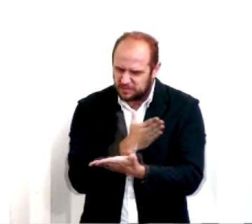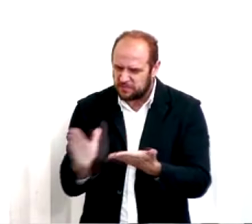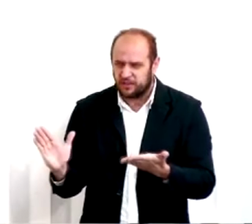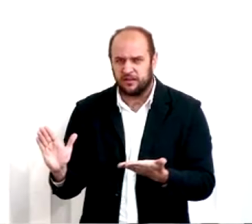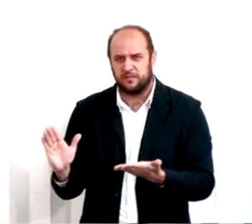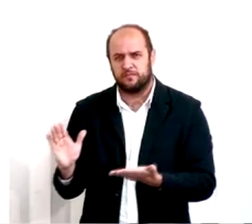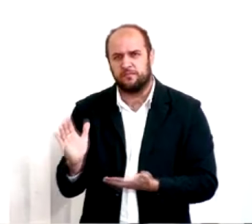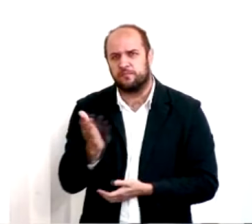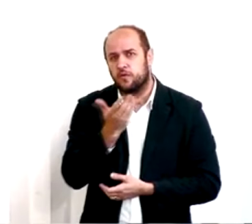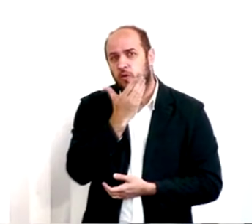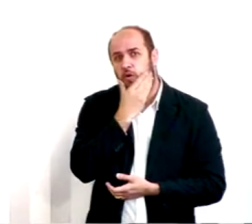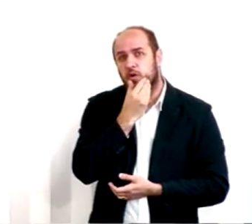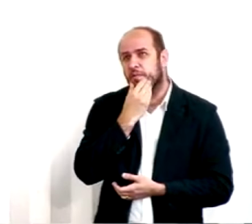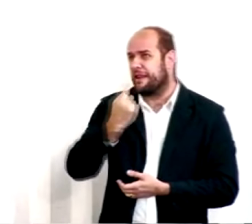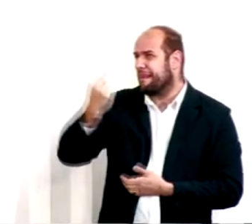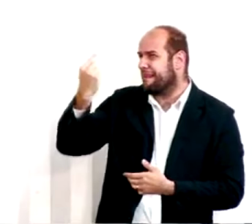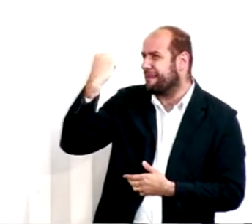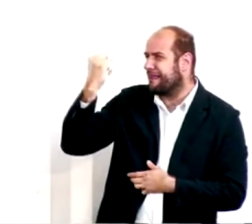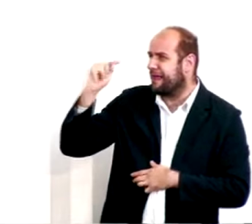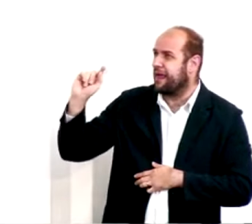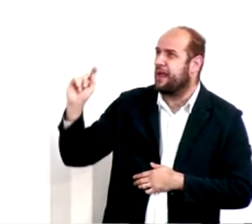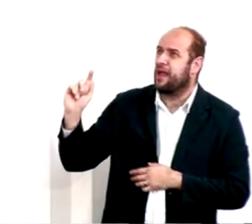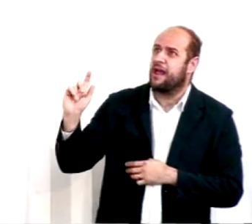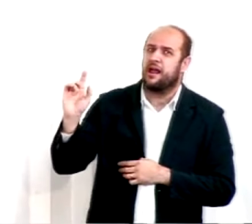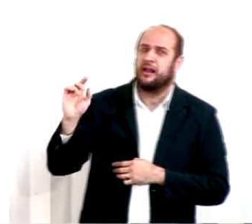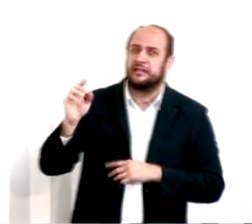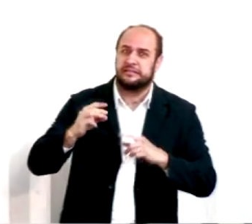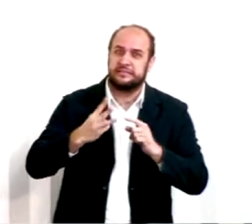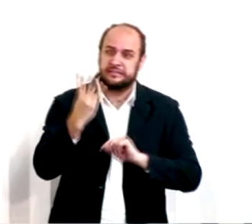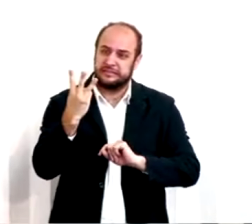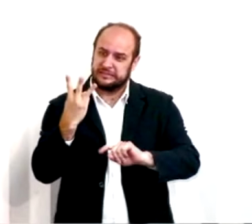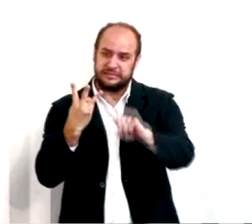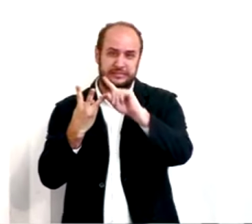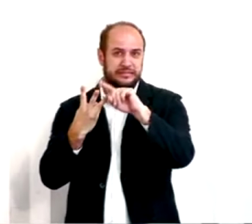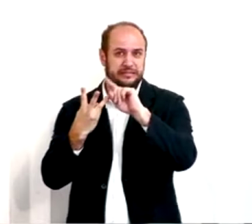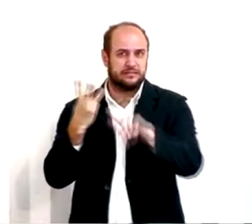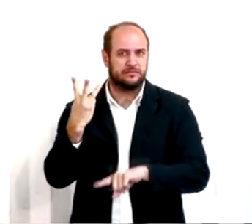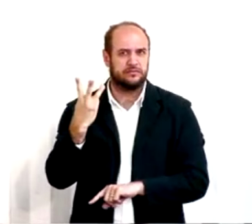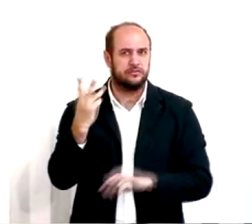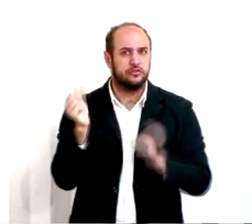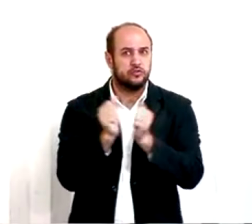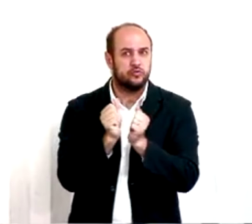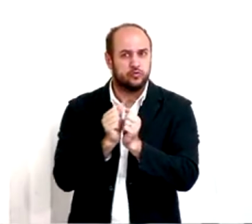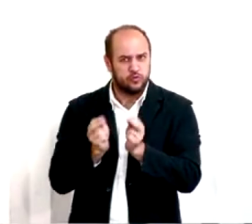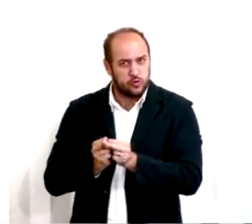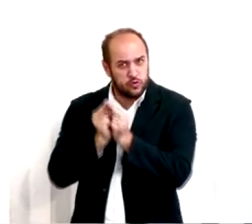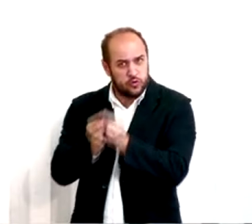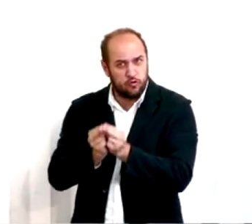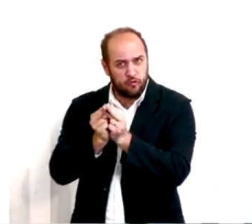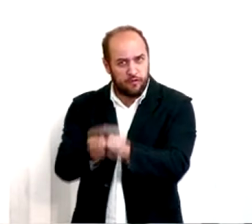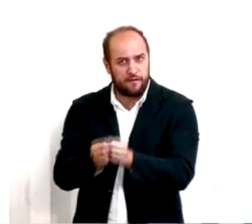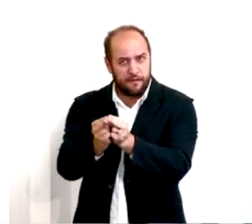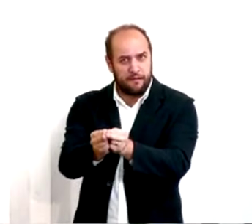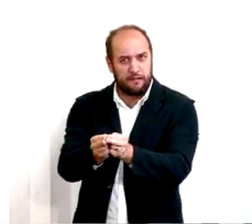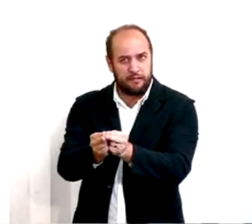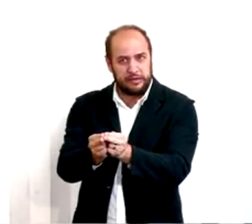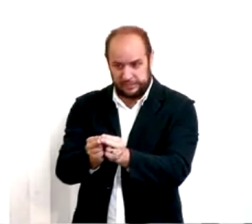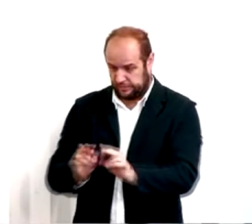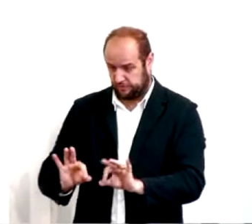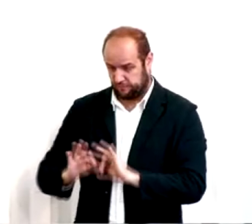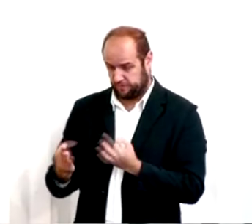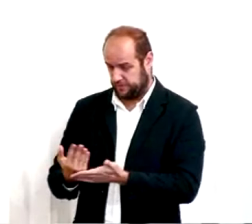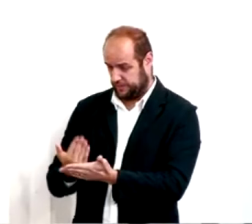a segunda pessoa da Trindade quando não é levou a sua família para arca EA maioria ficou de fora o homem